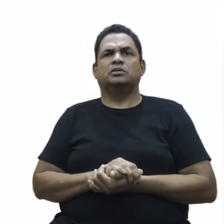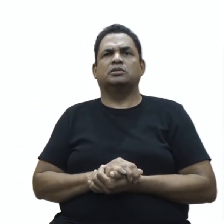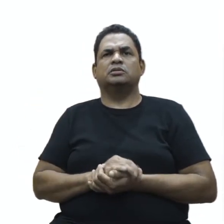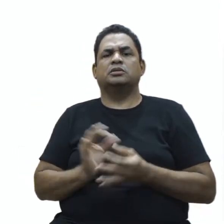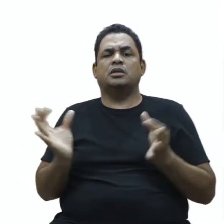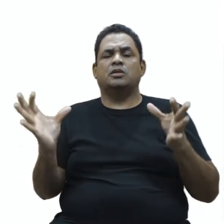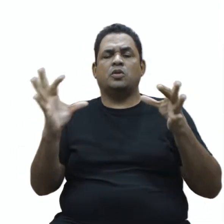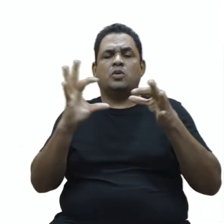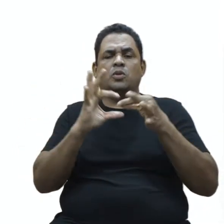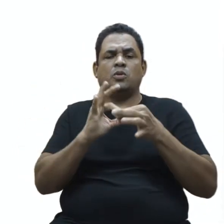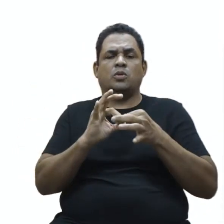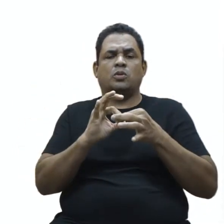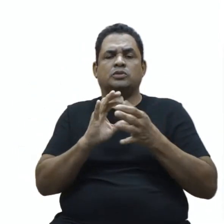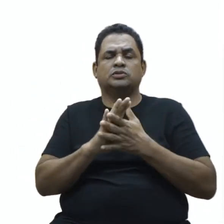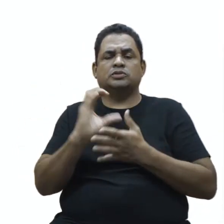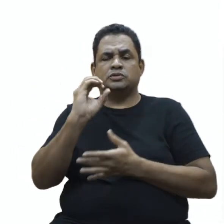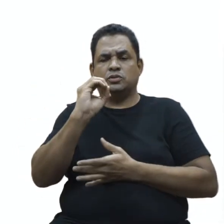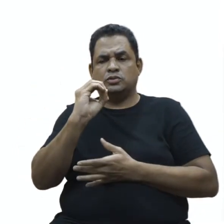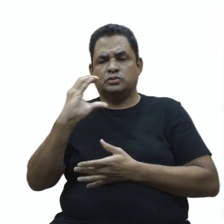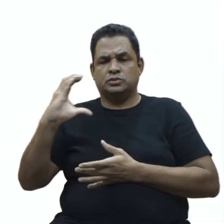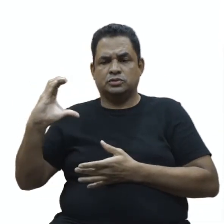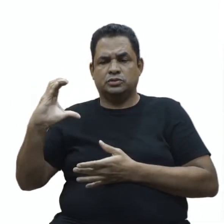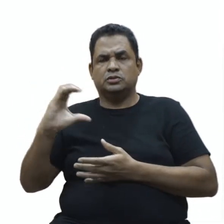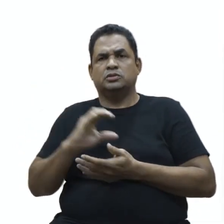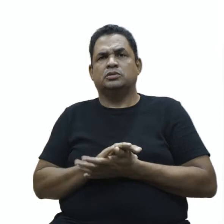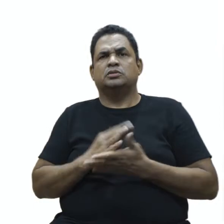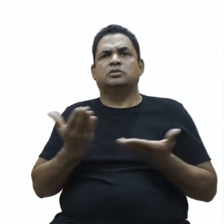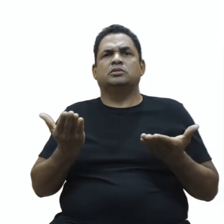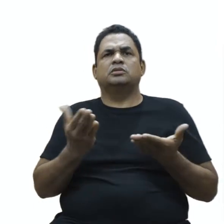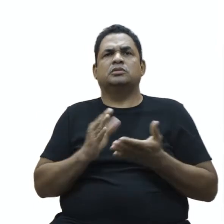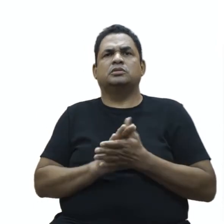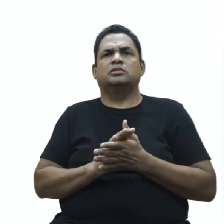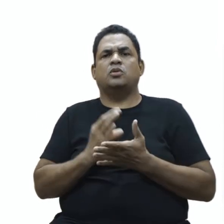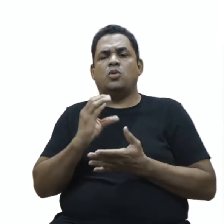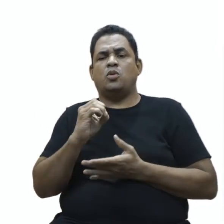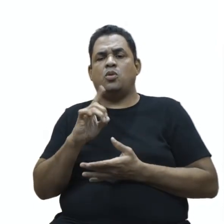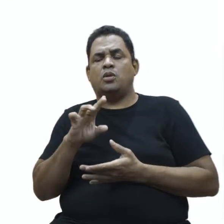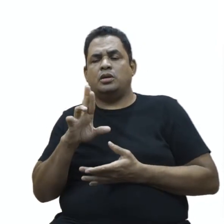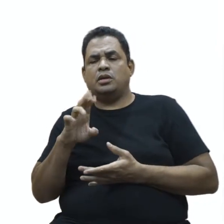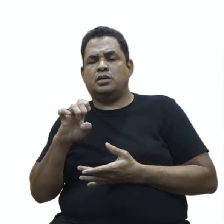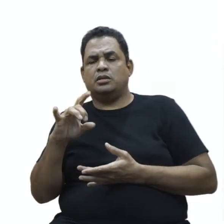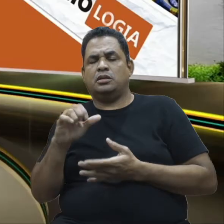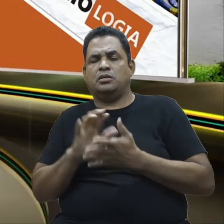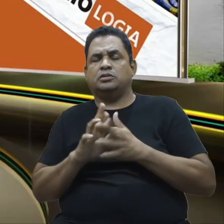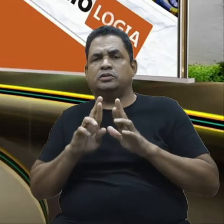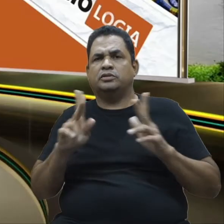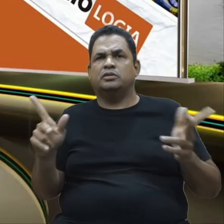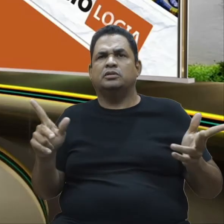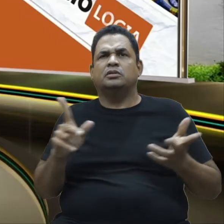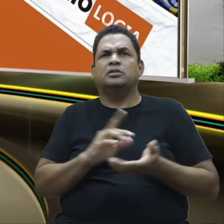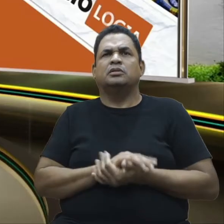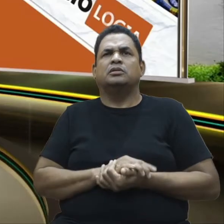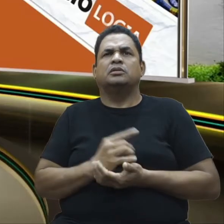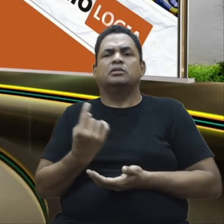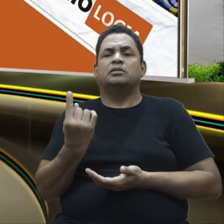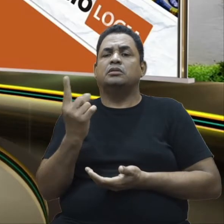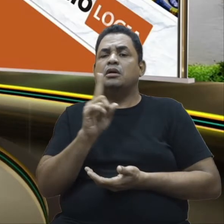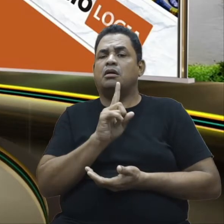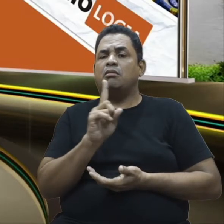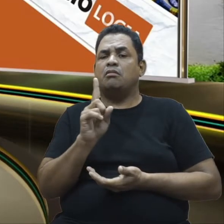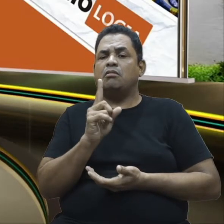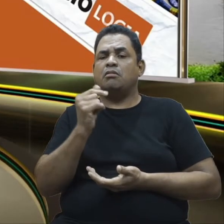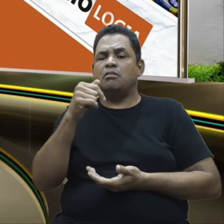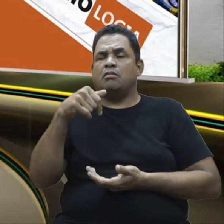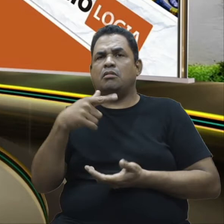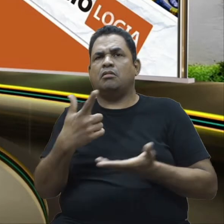contexto ocidental. O contexto oriental, gente, já é diferente. Não é igual o nosso, que a gente